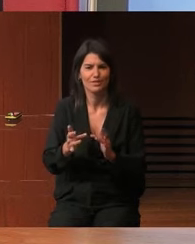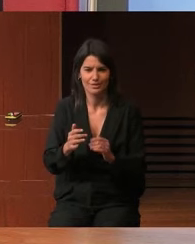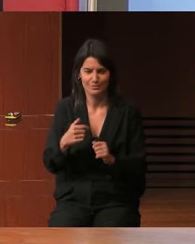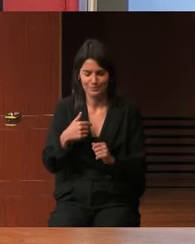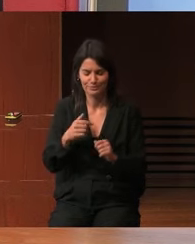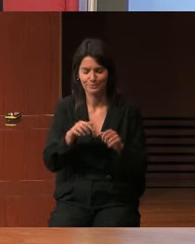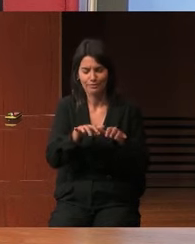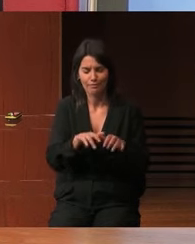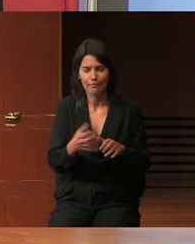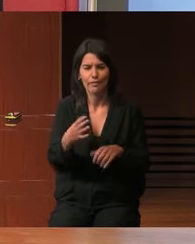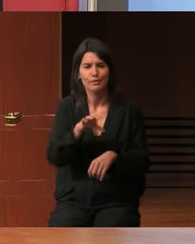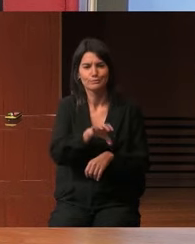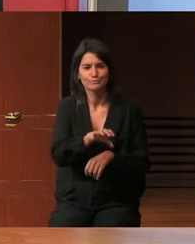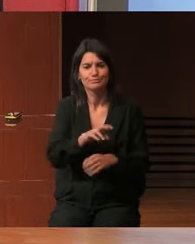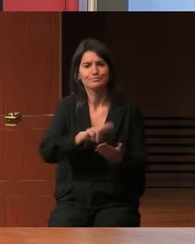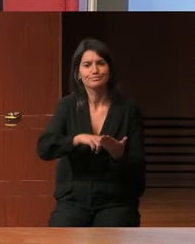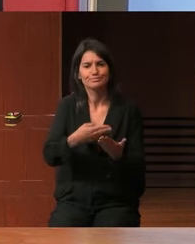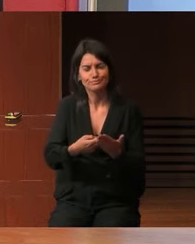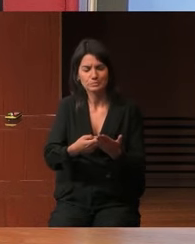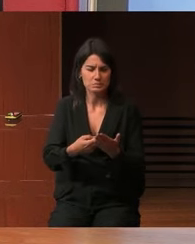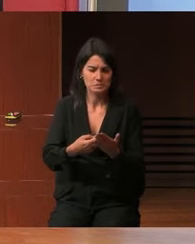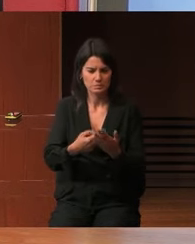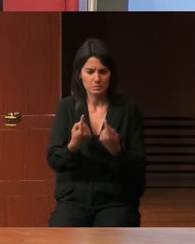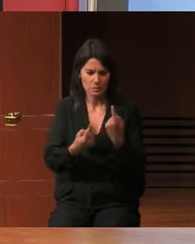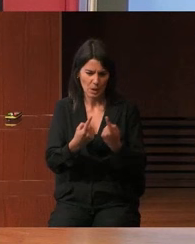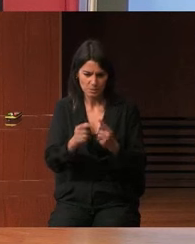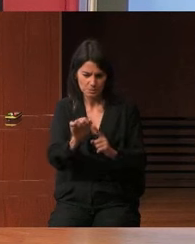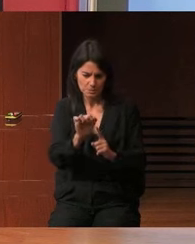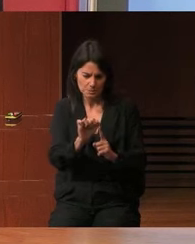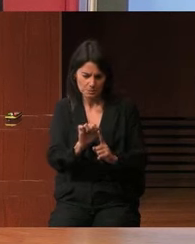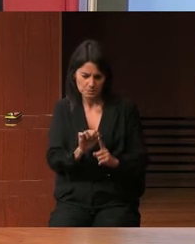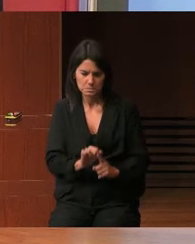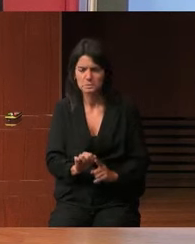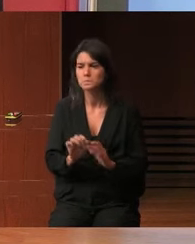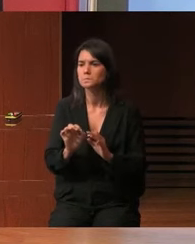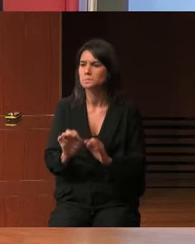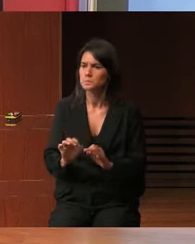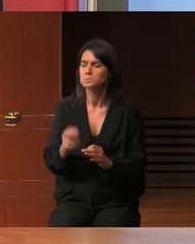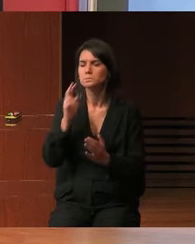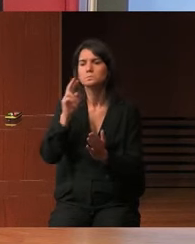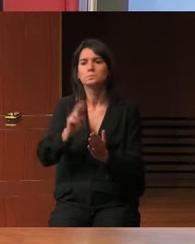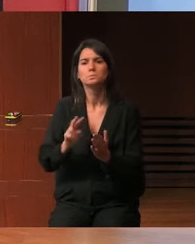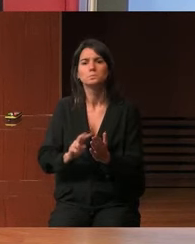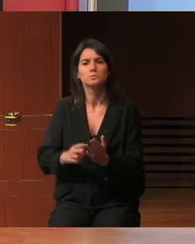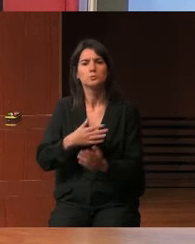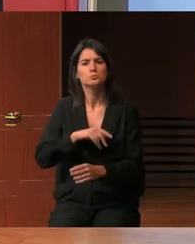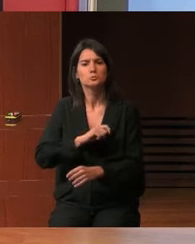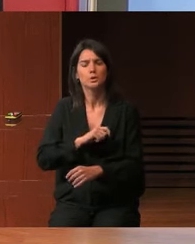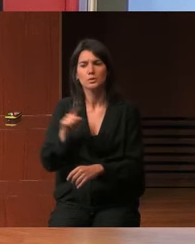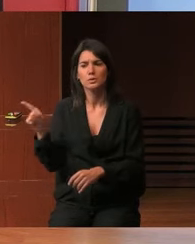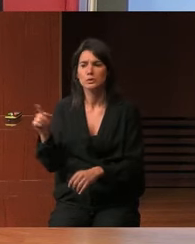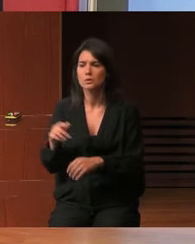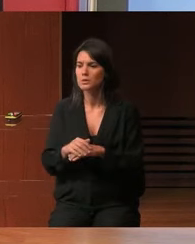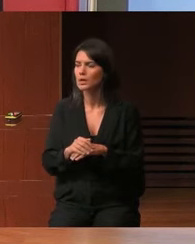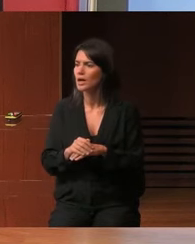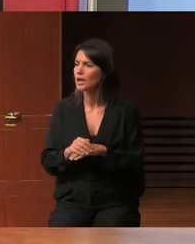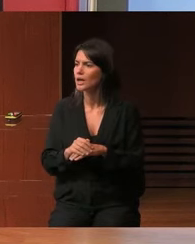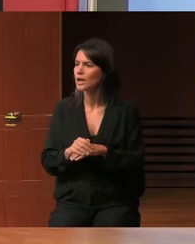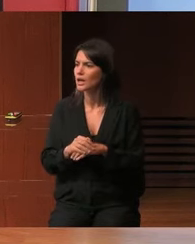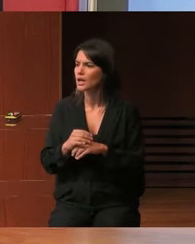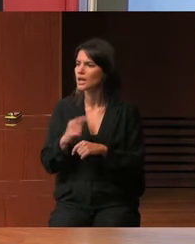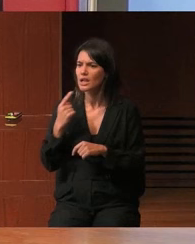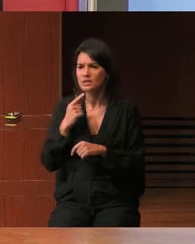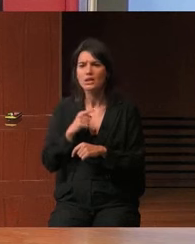texto num ápice, corrigi alguns conectores e tal, e li em espanhol e eu disse, ah, foi o chat. E ele disse, mas